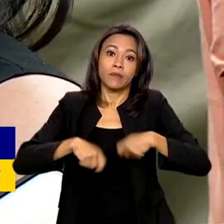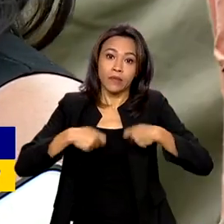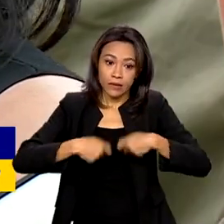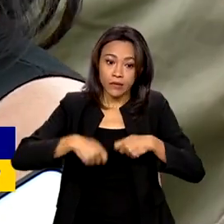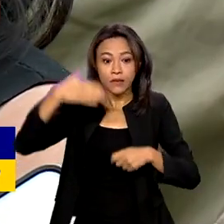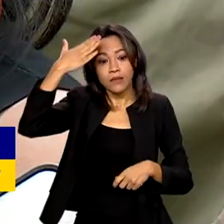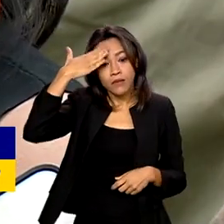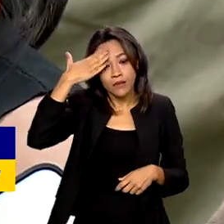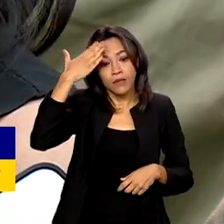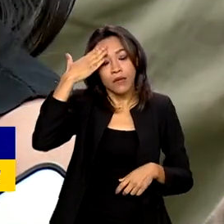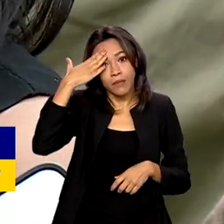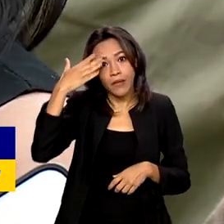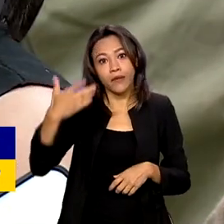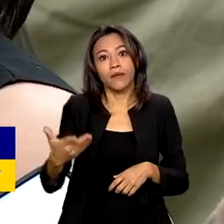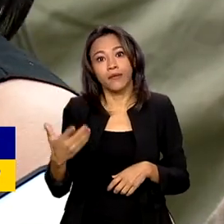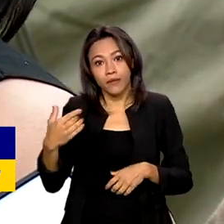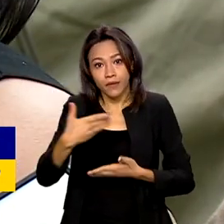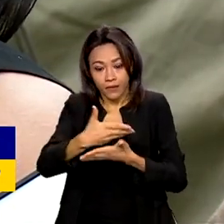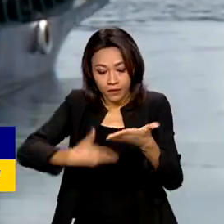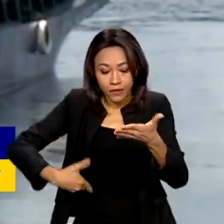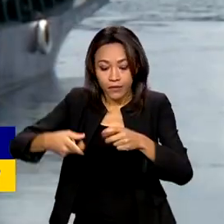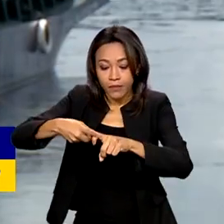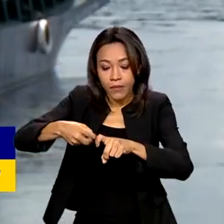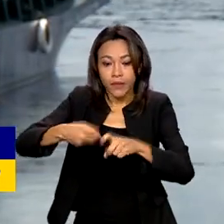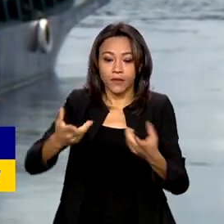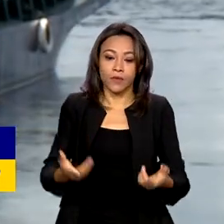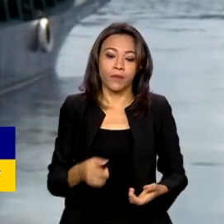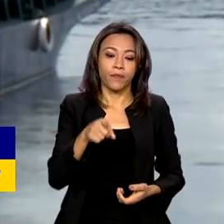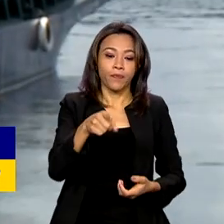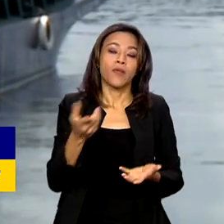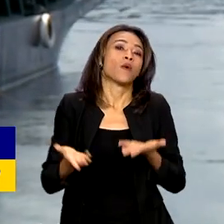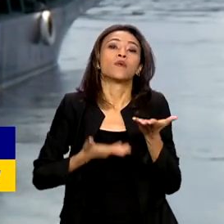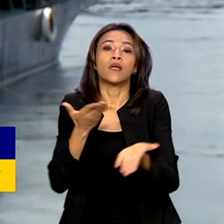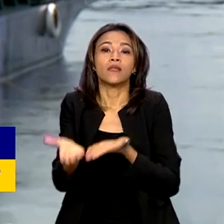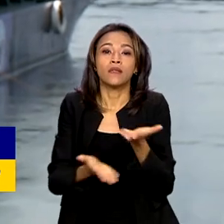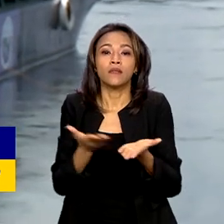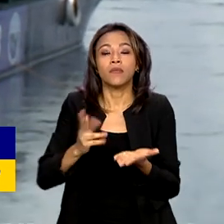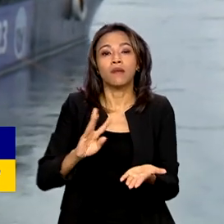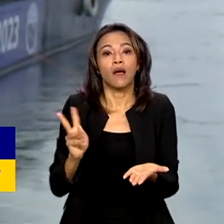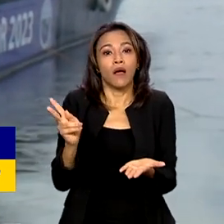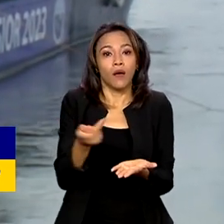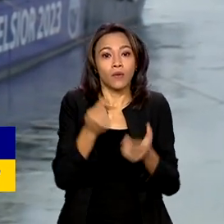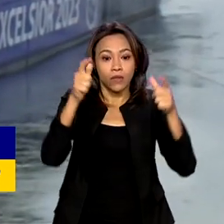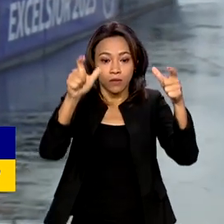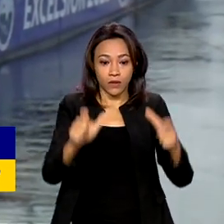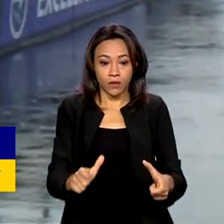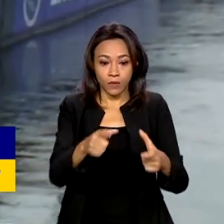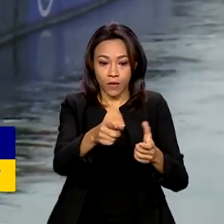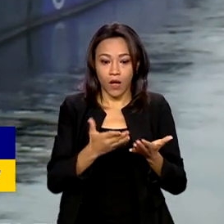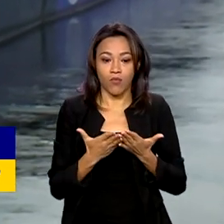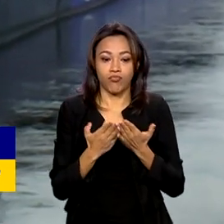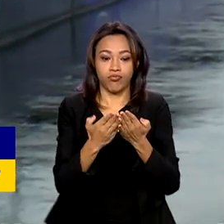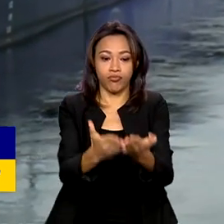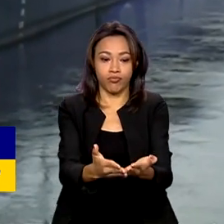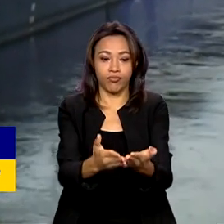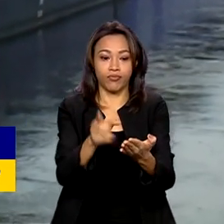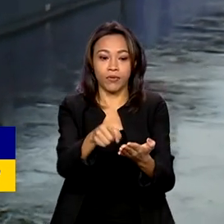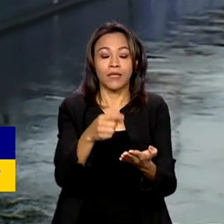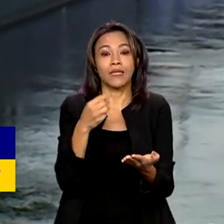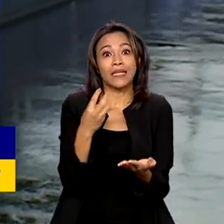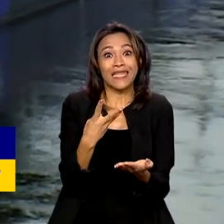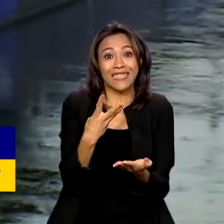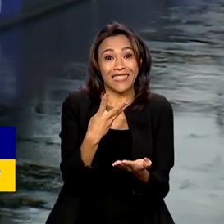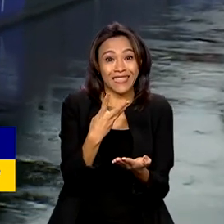né, desse laudo, de um teste. Os atendimentos foram neste barco hospital, uma estrutura de mais de